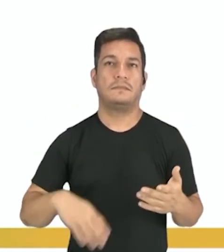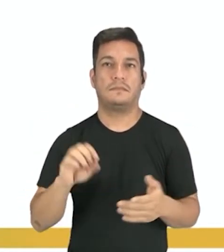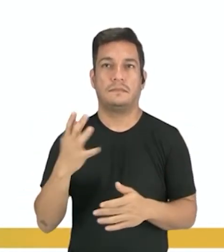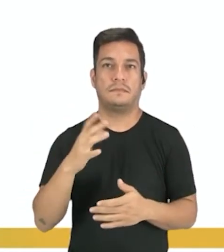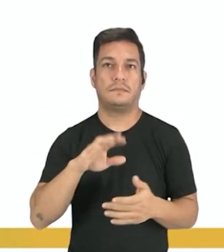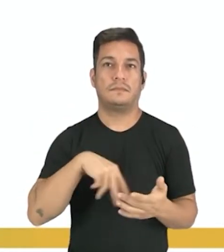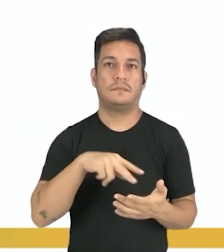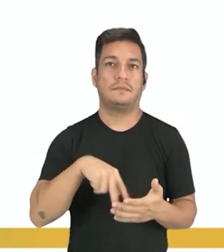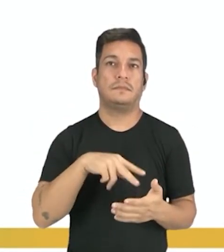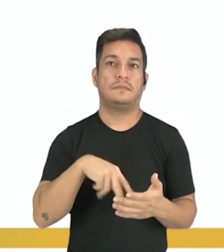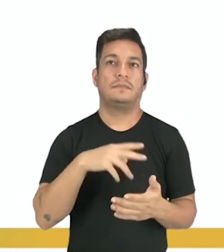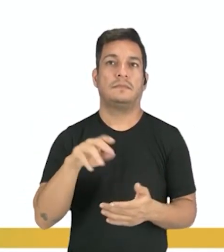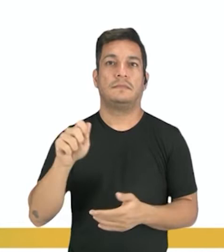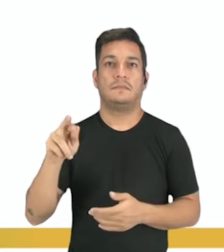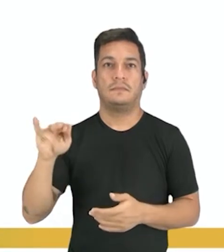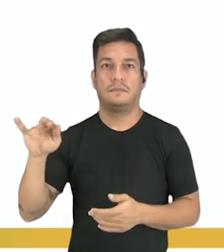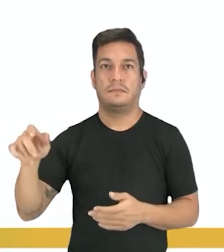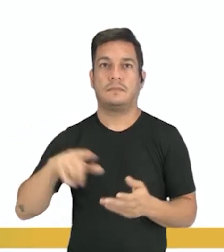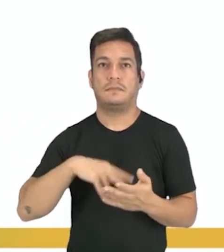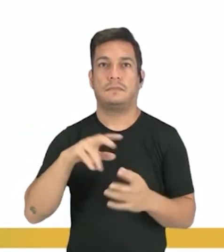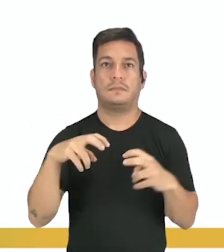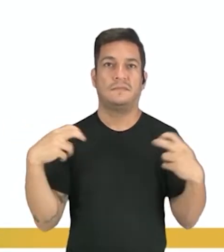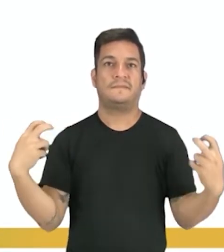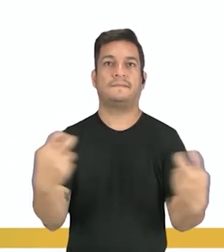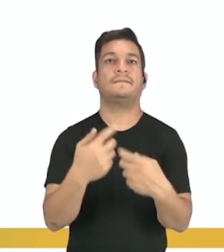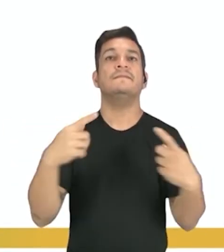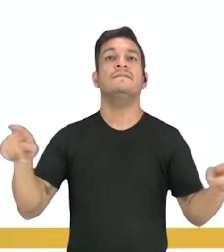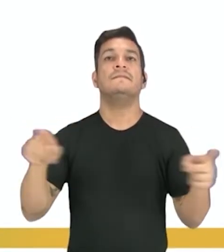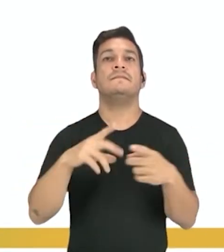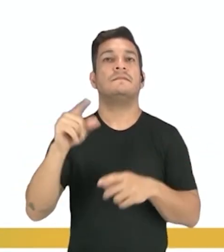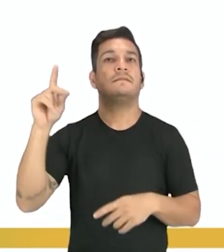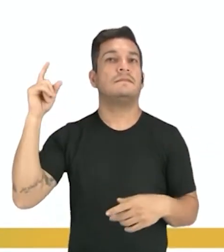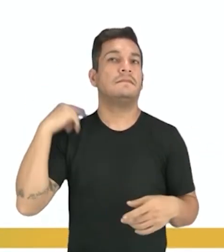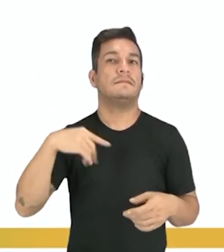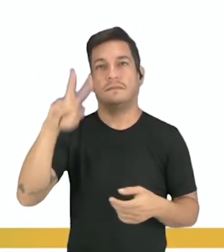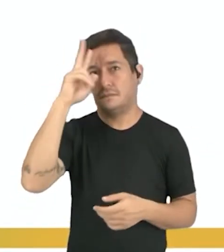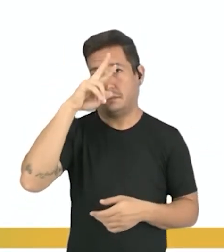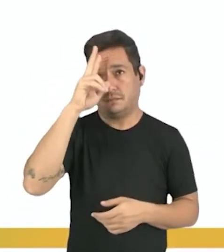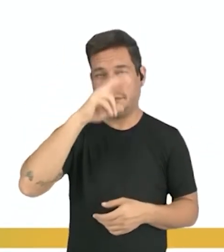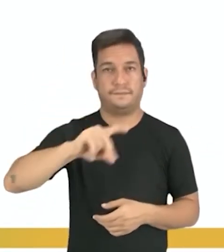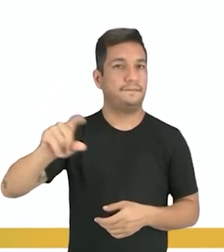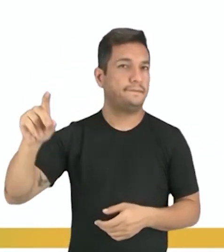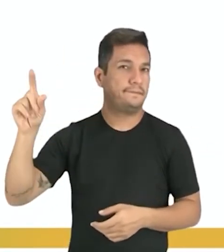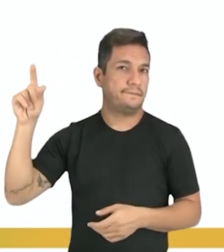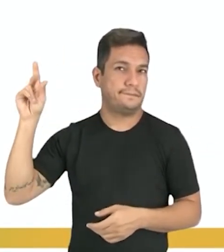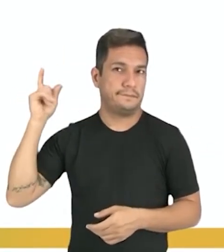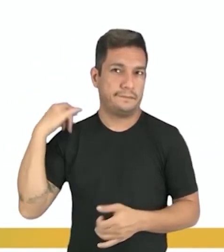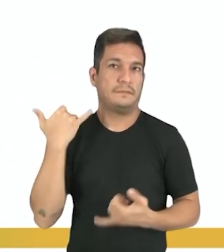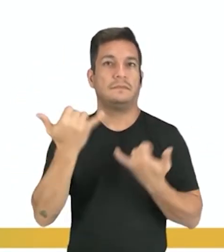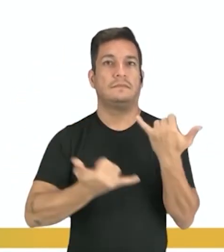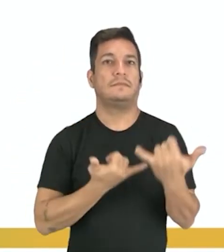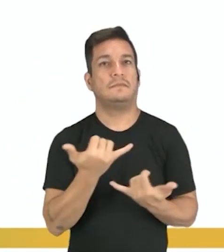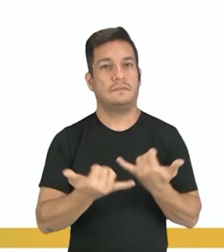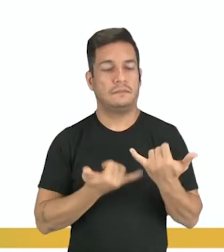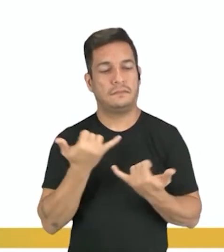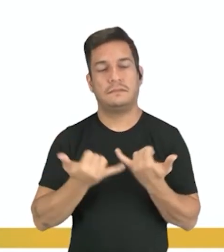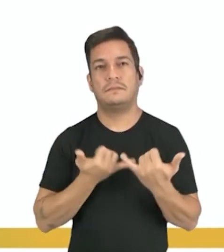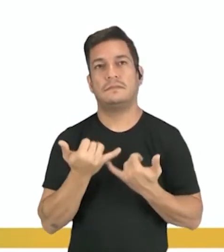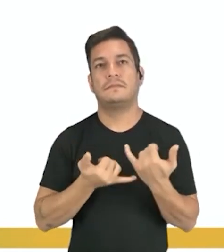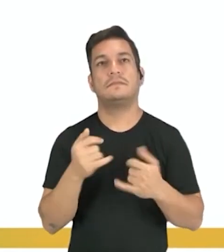várias atividades como danças do mariri rodas de músicas antigas histórias da antiguidade